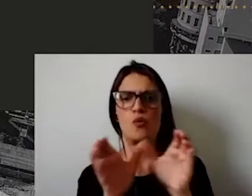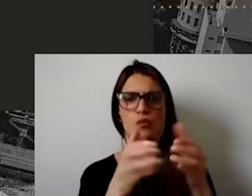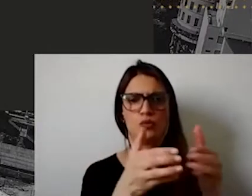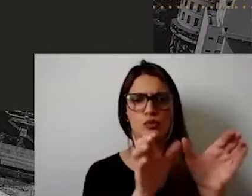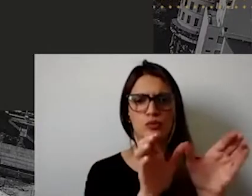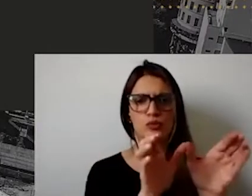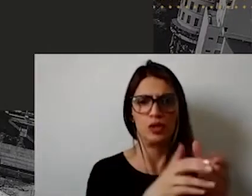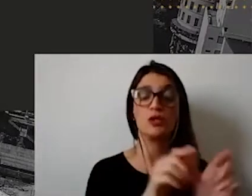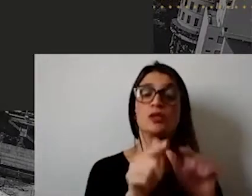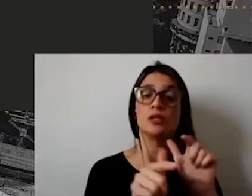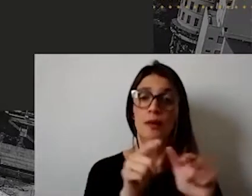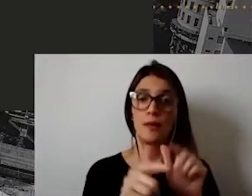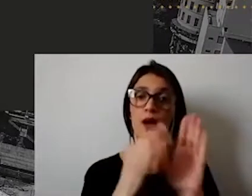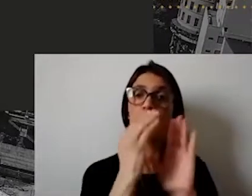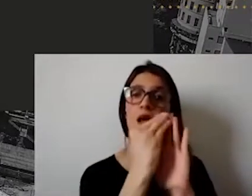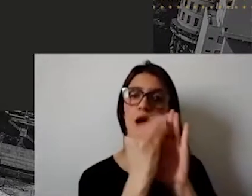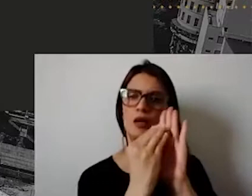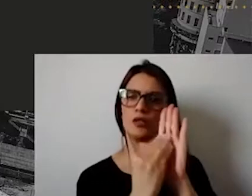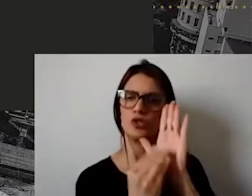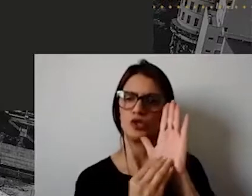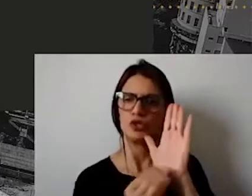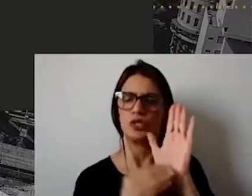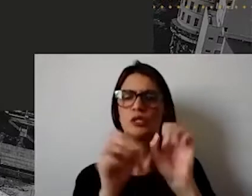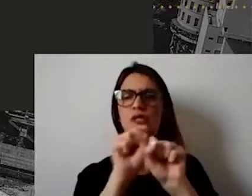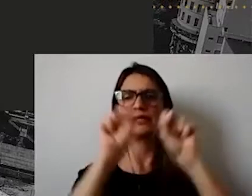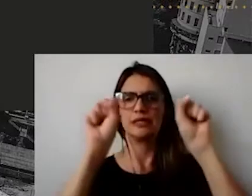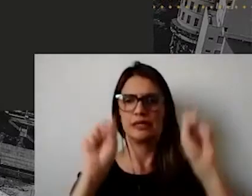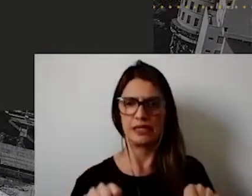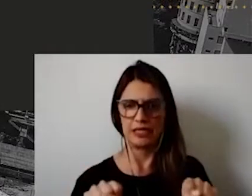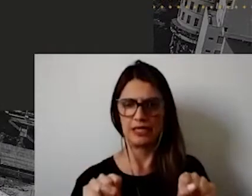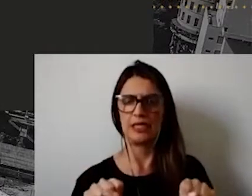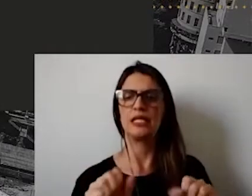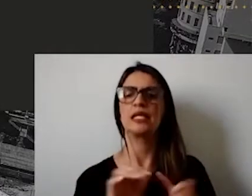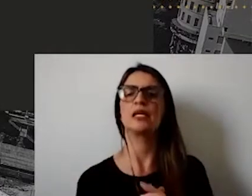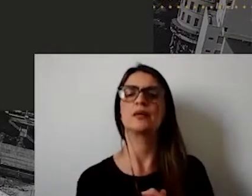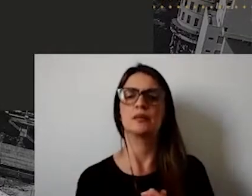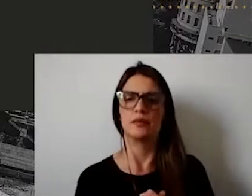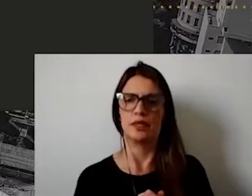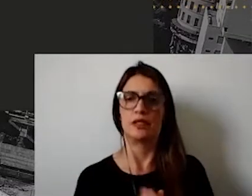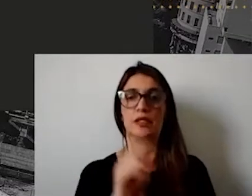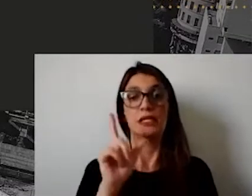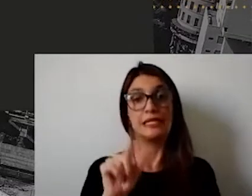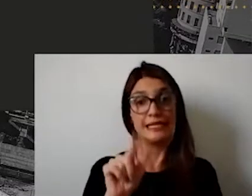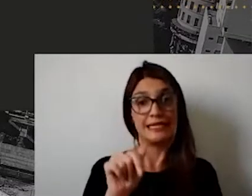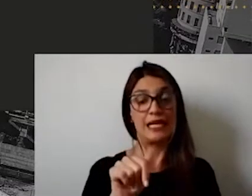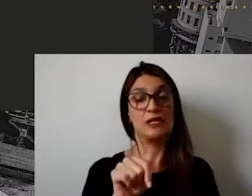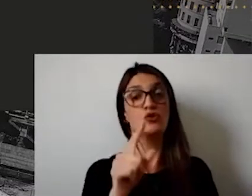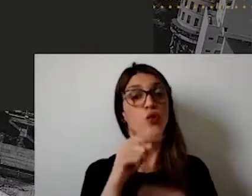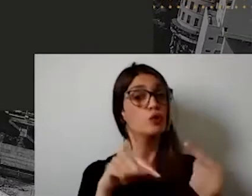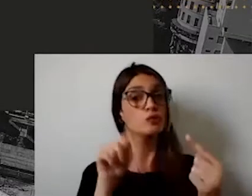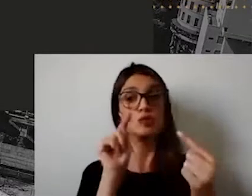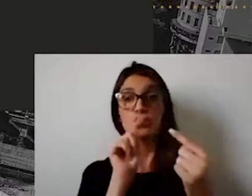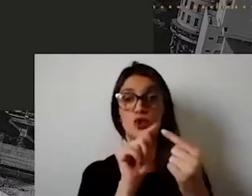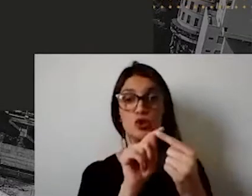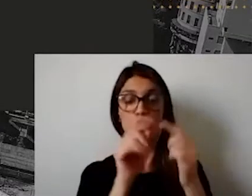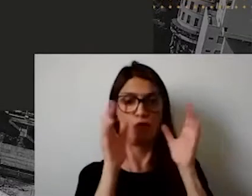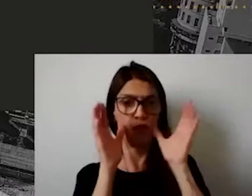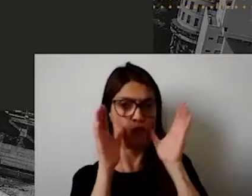agenda sistêmica ou holística, dentro desses 17 objetivos. Um enfoque